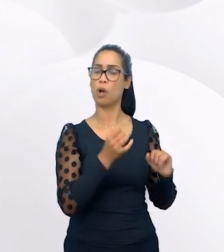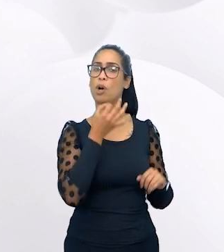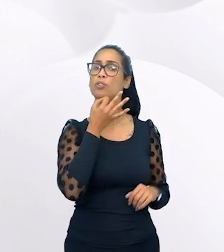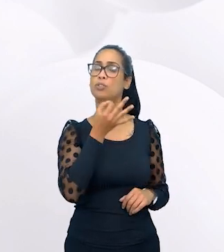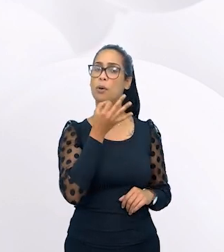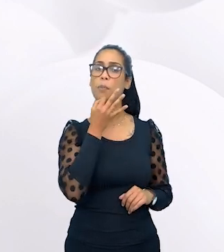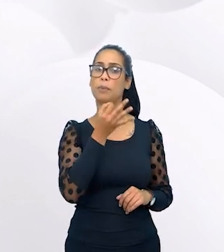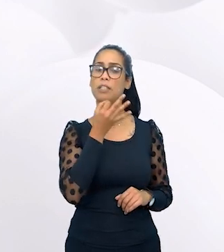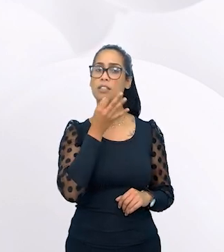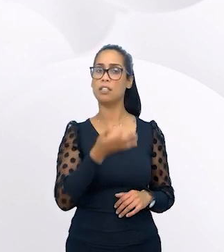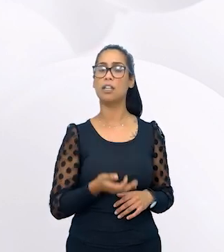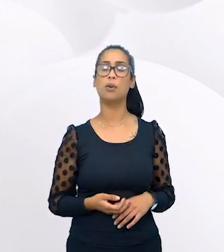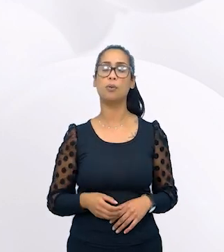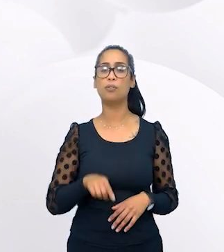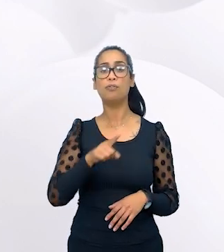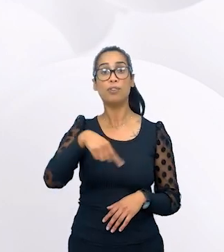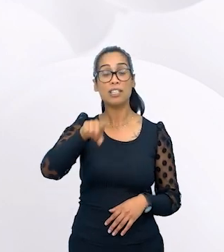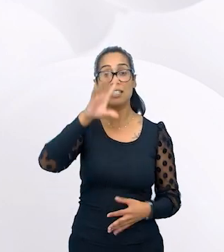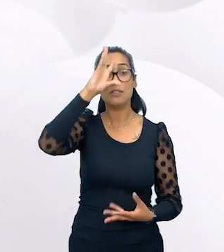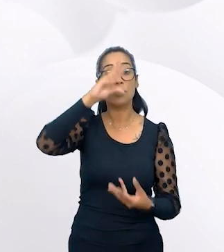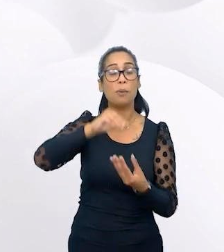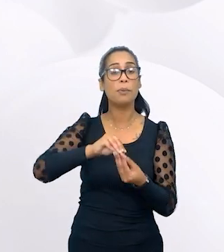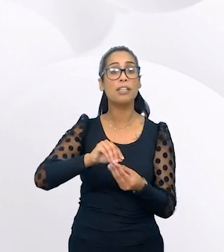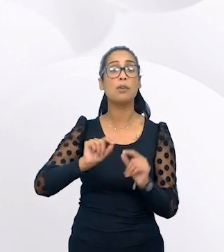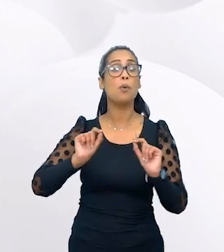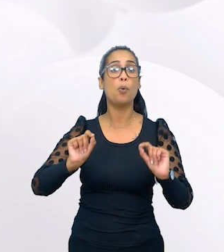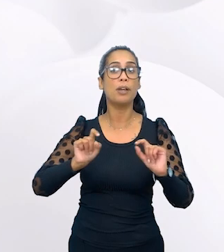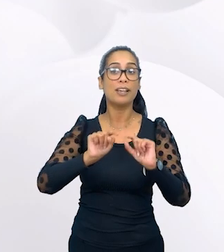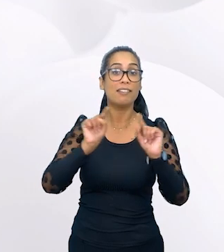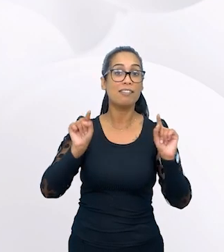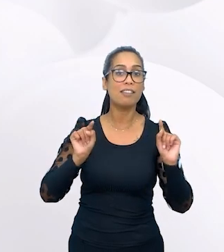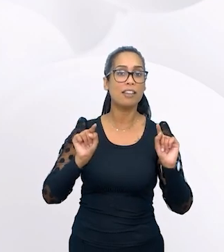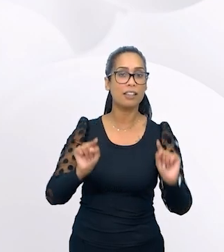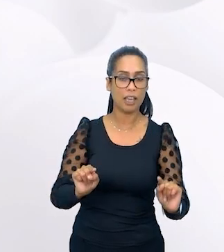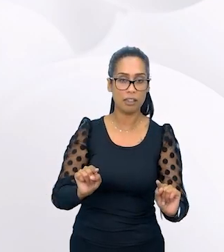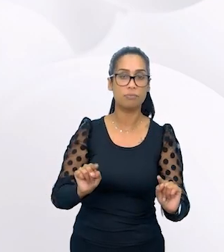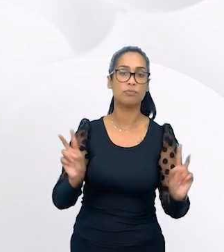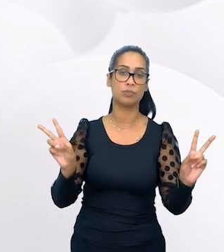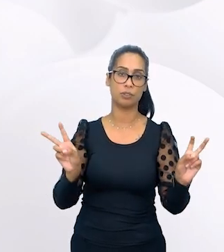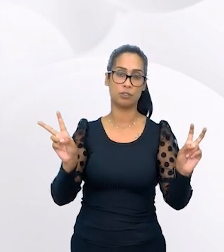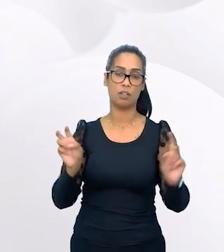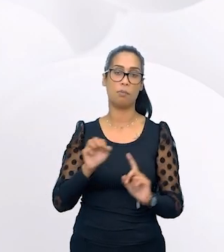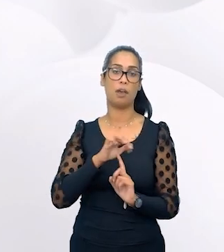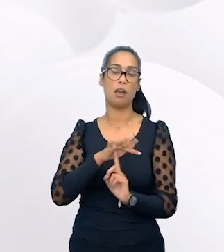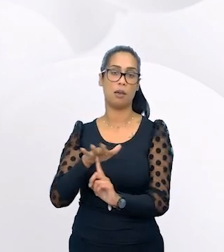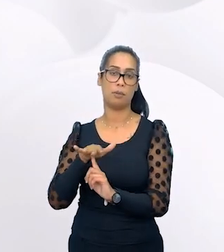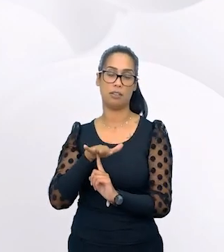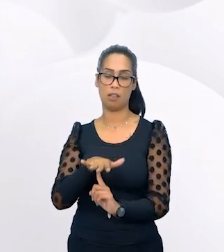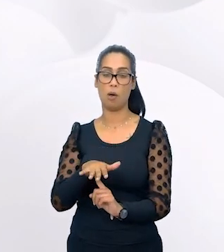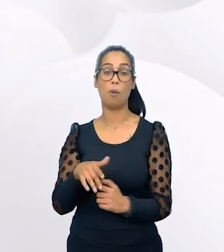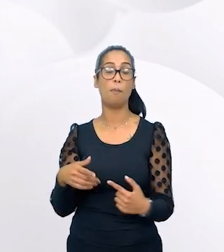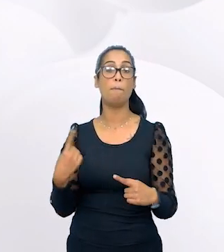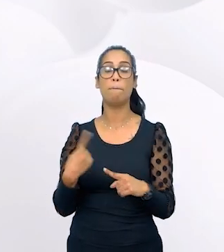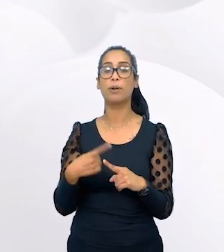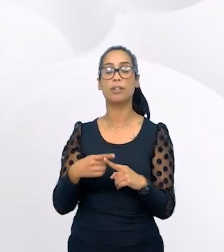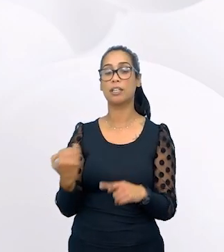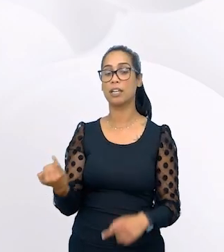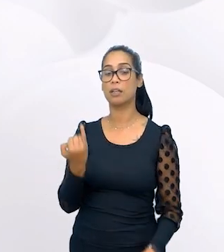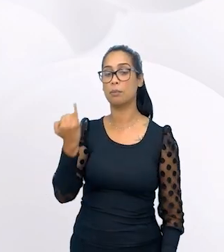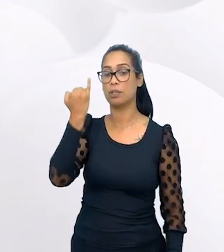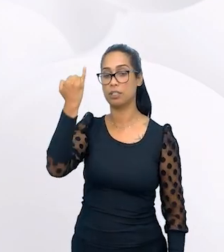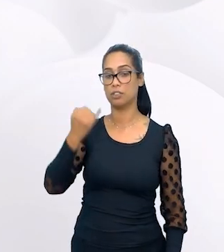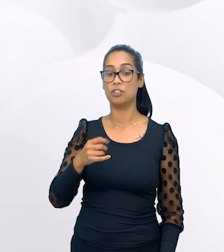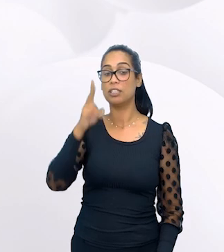relacionado à educação ambiental, né? Por que é importante abordar? Então, dentre vários pontos que foi